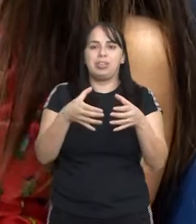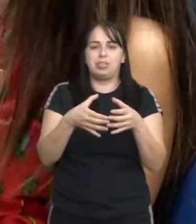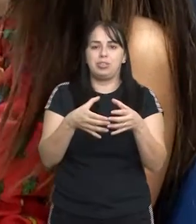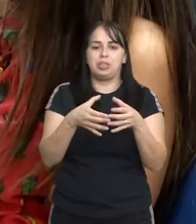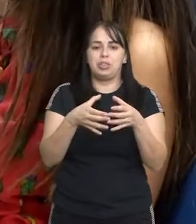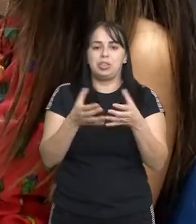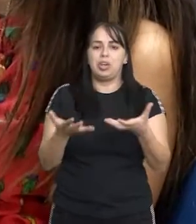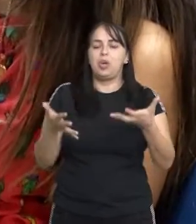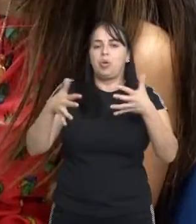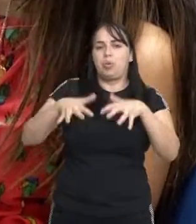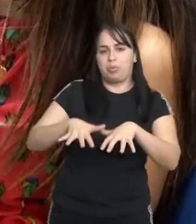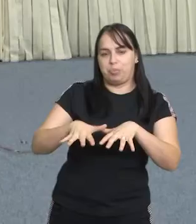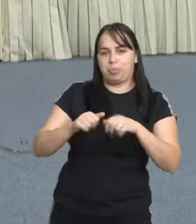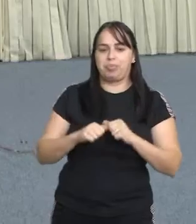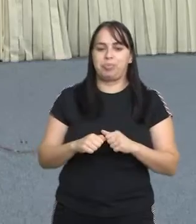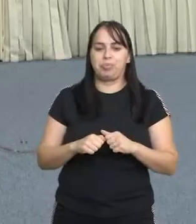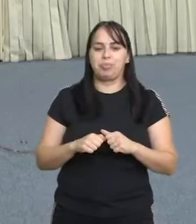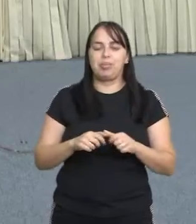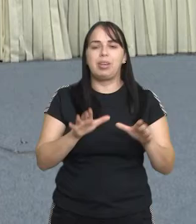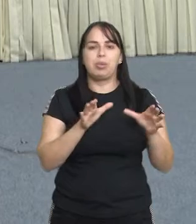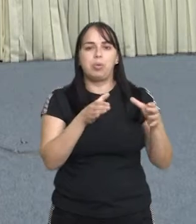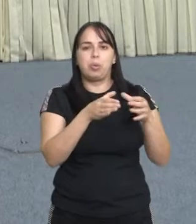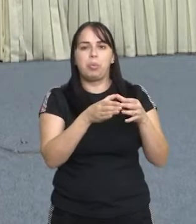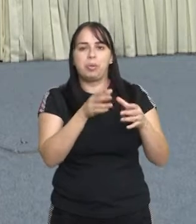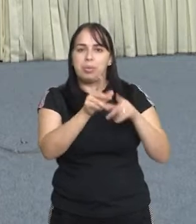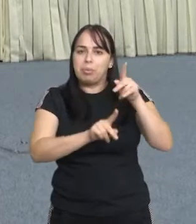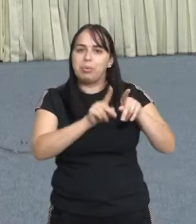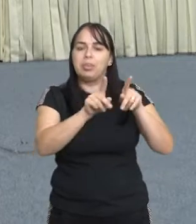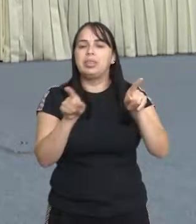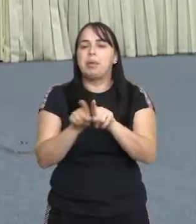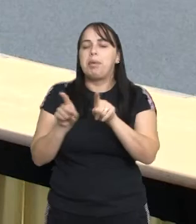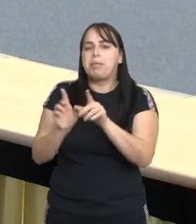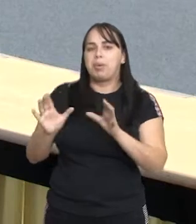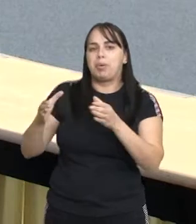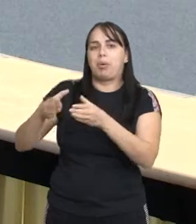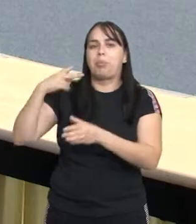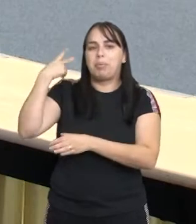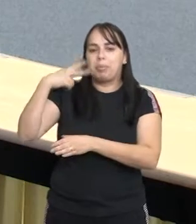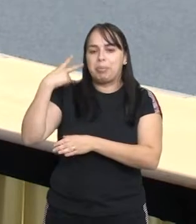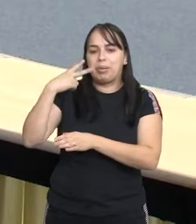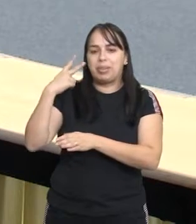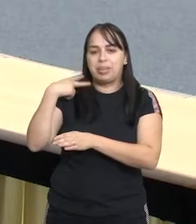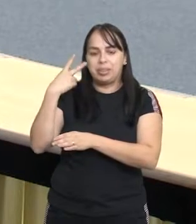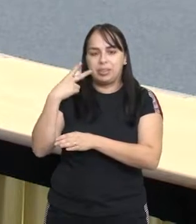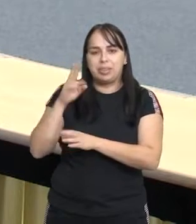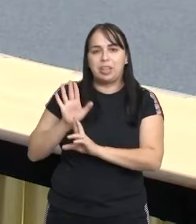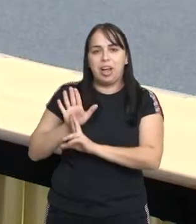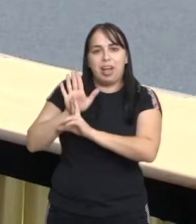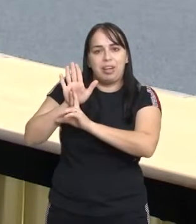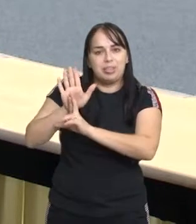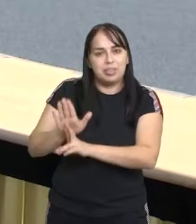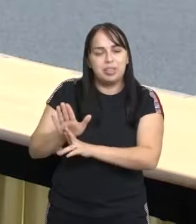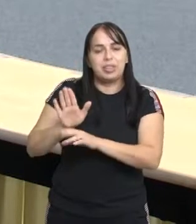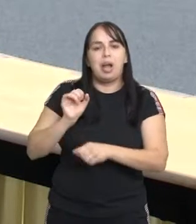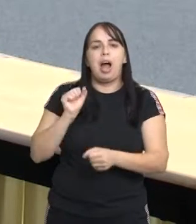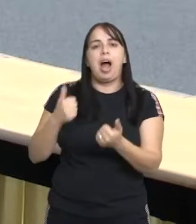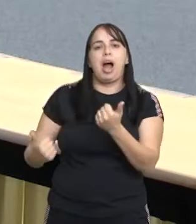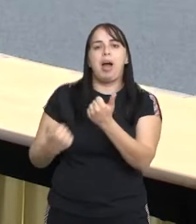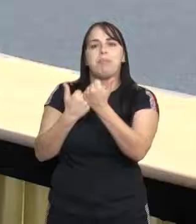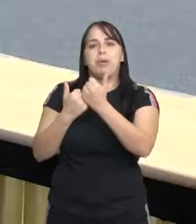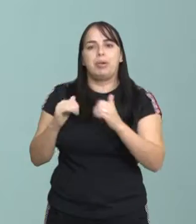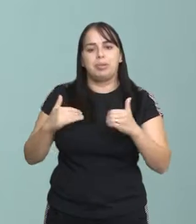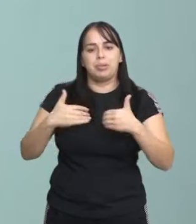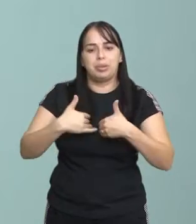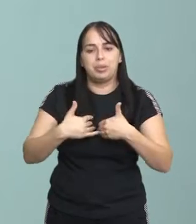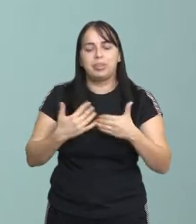da mobilização da população, especialistas e também dos vereadores que compõem a Frente Parlamentar em Apoio à Pessoa com Autismo da